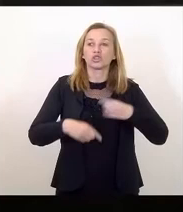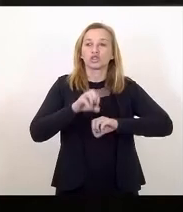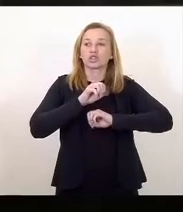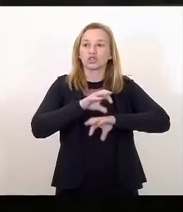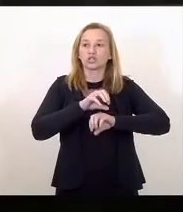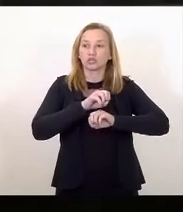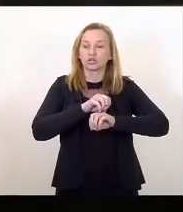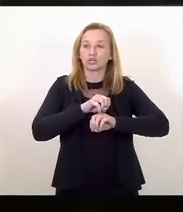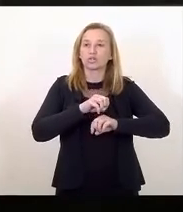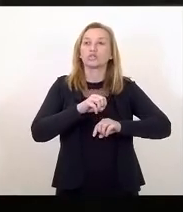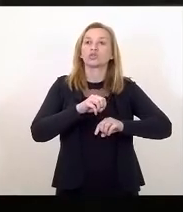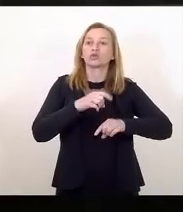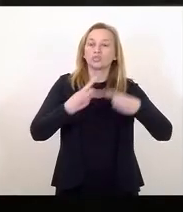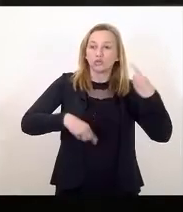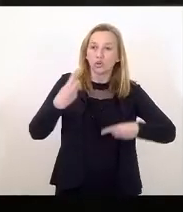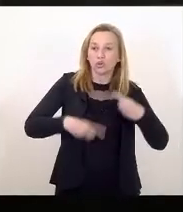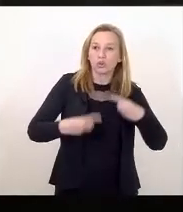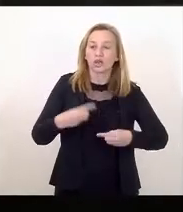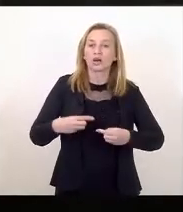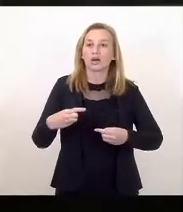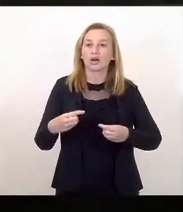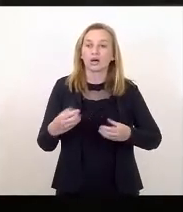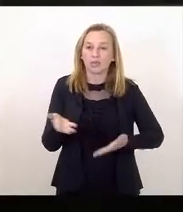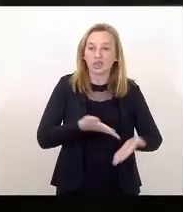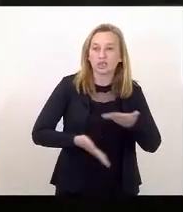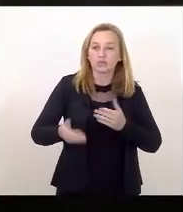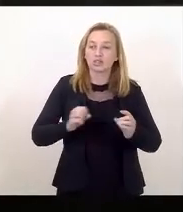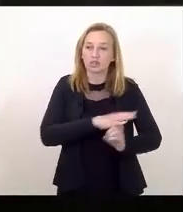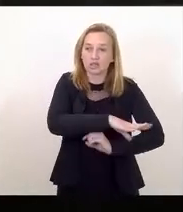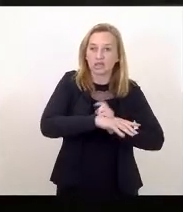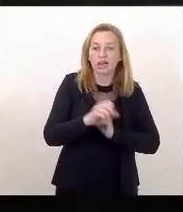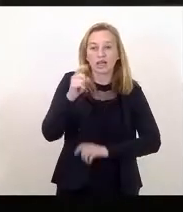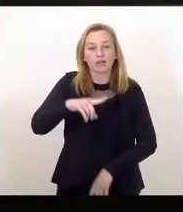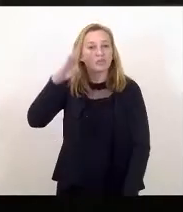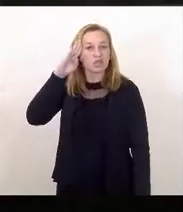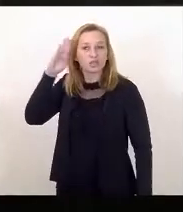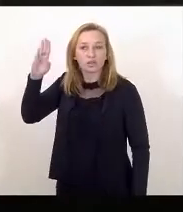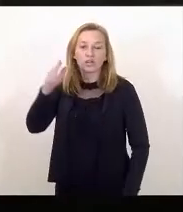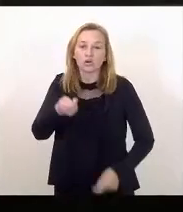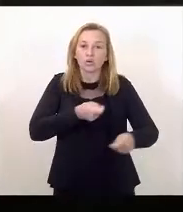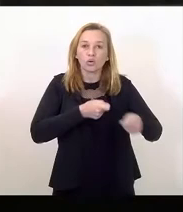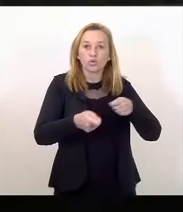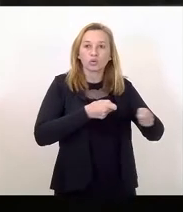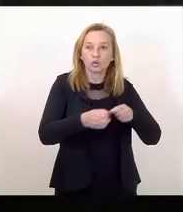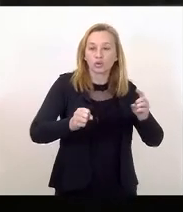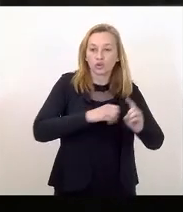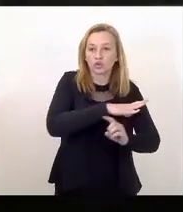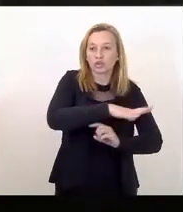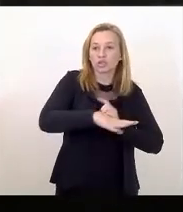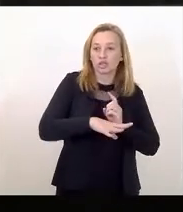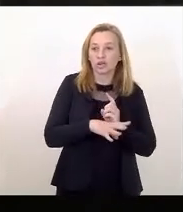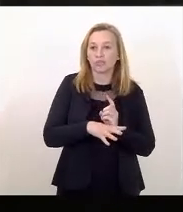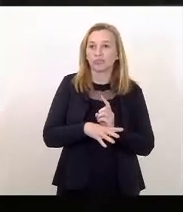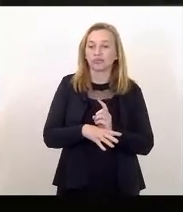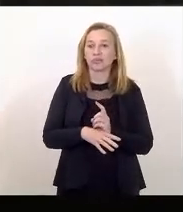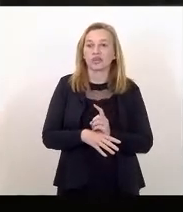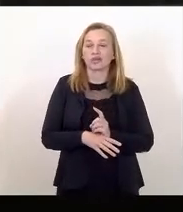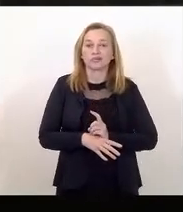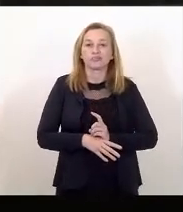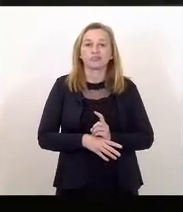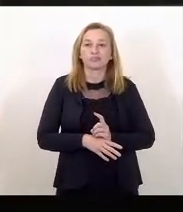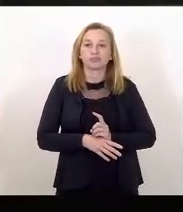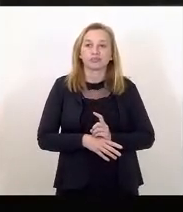participação da comunidade é fundamental em razão do importante controle social, pensar na atenção